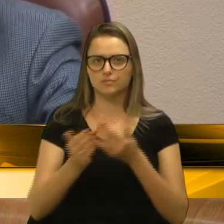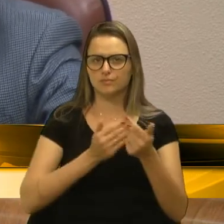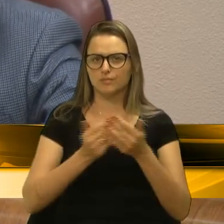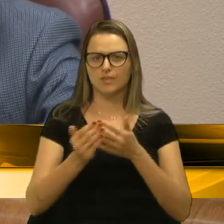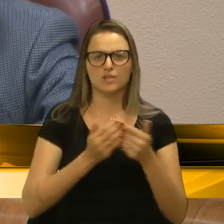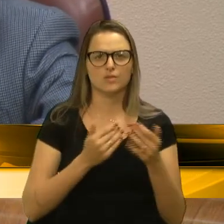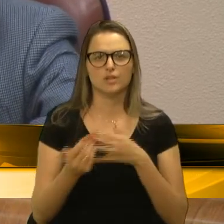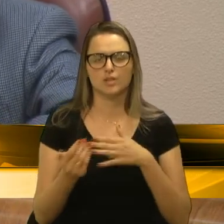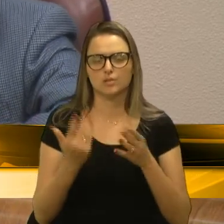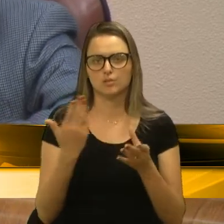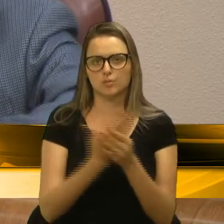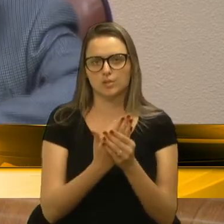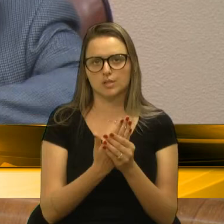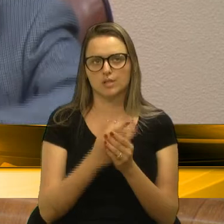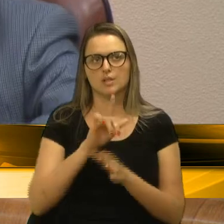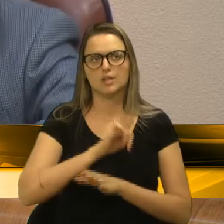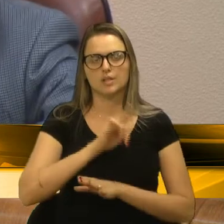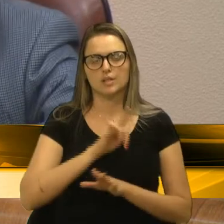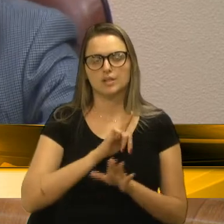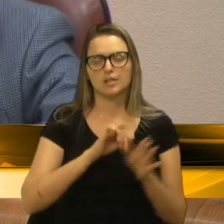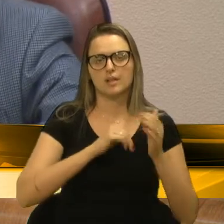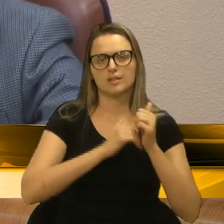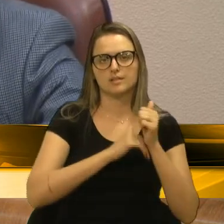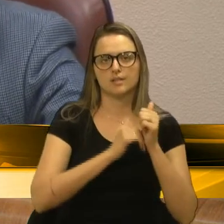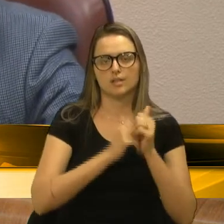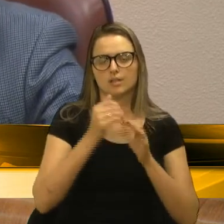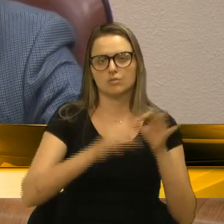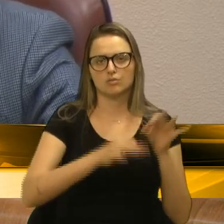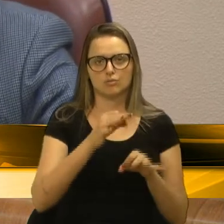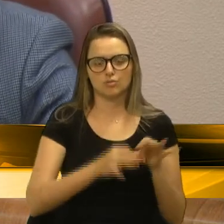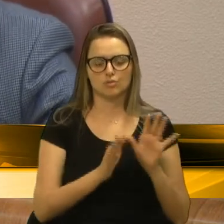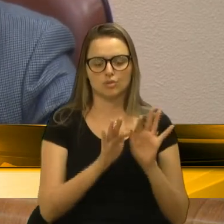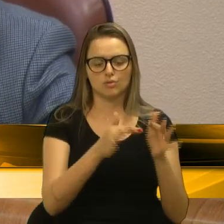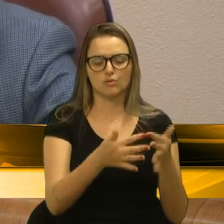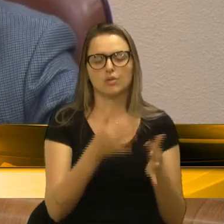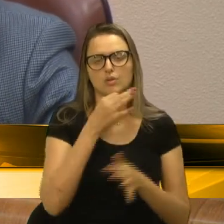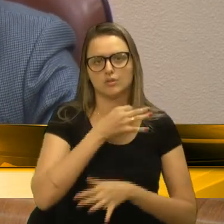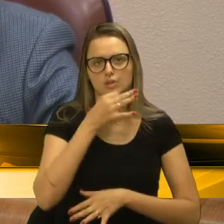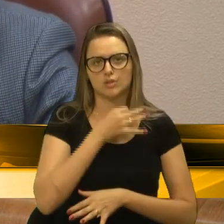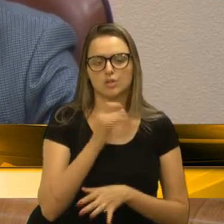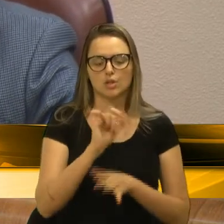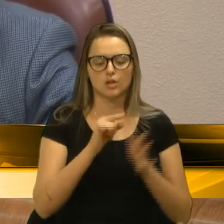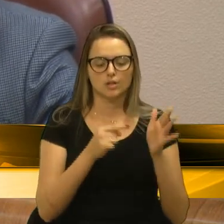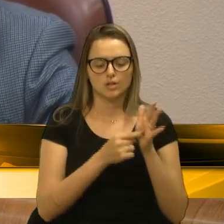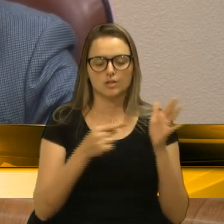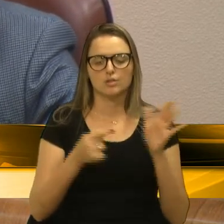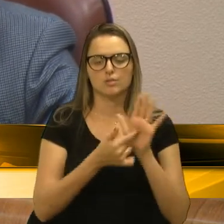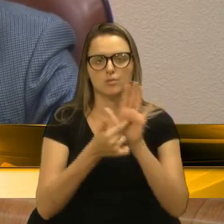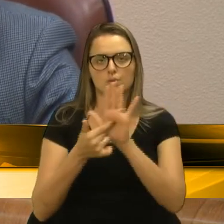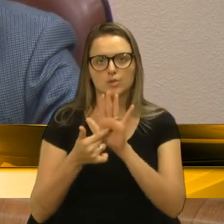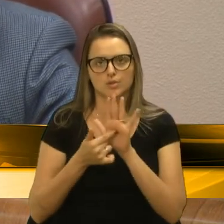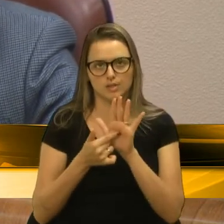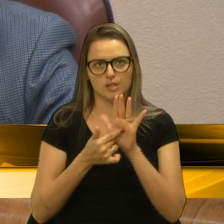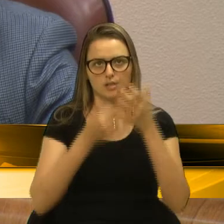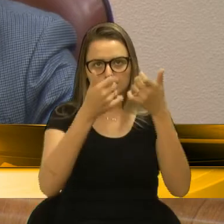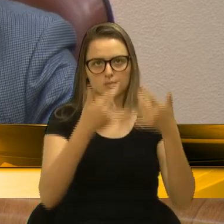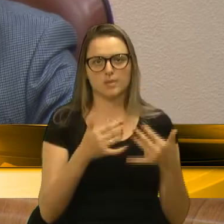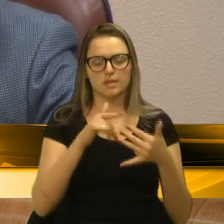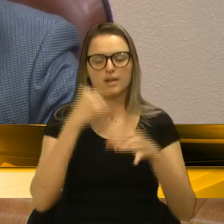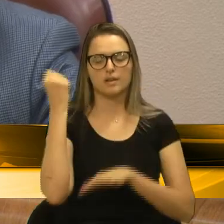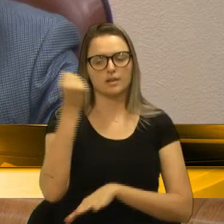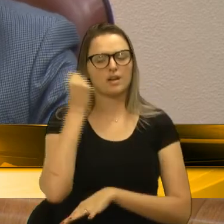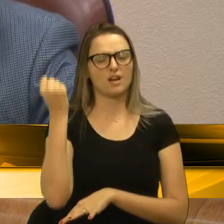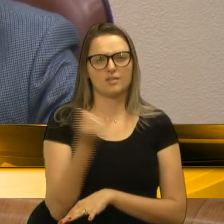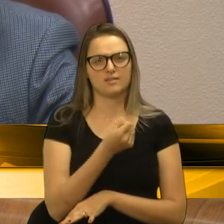processo criminal instaurado, que ocorre em segredo de justiça no Fórum de Caxias do Sul, os fatos relatados nessa denúncia e trazidos nos assectos são gravíssimos e